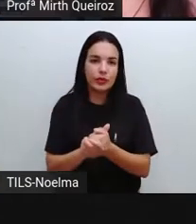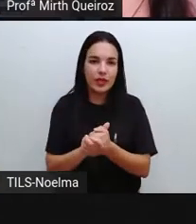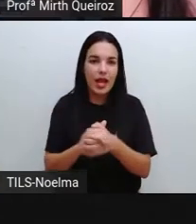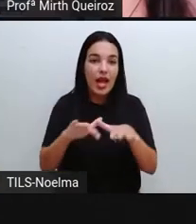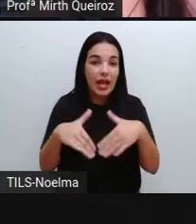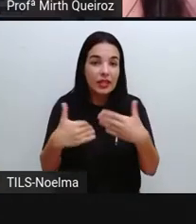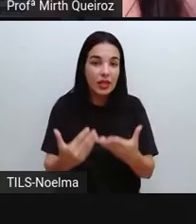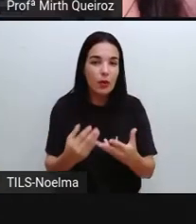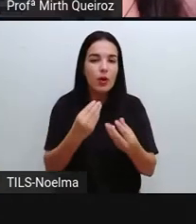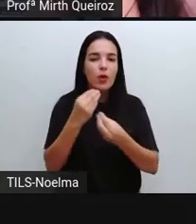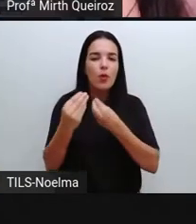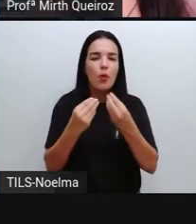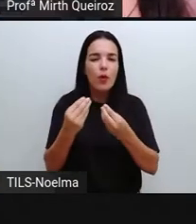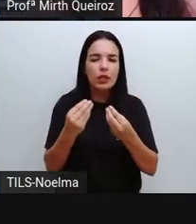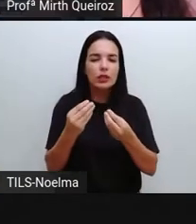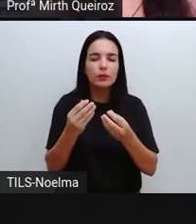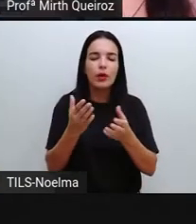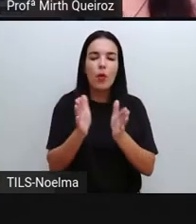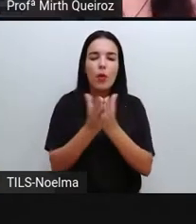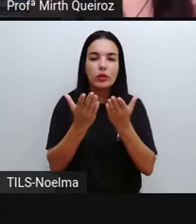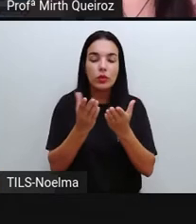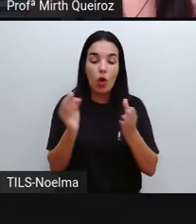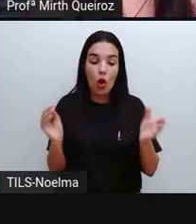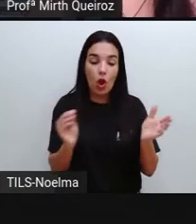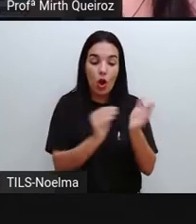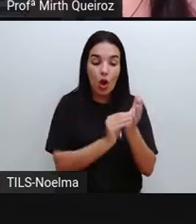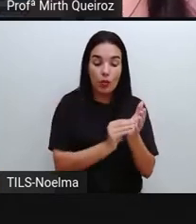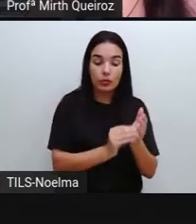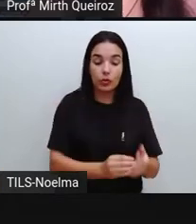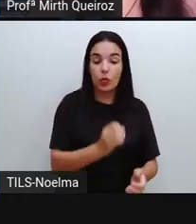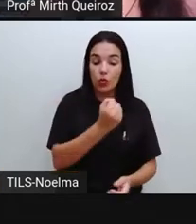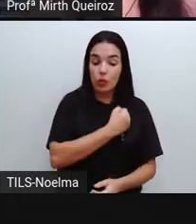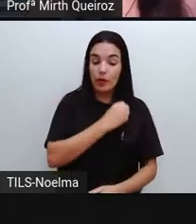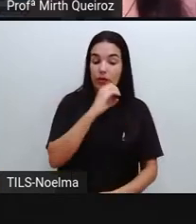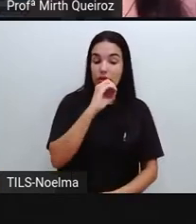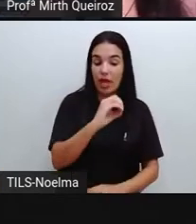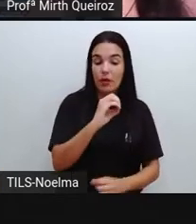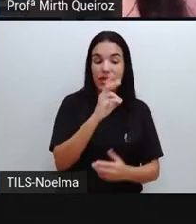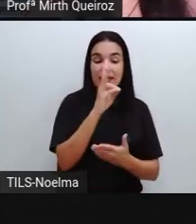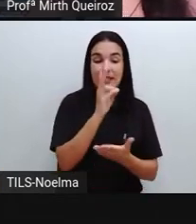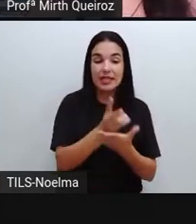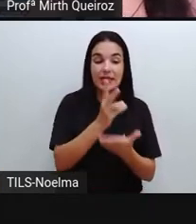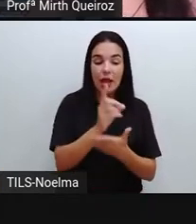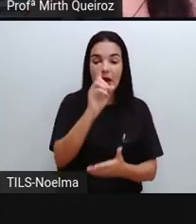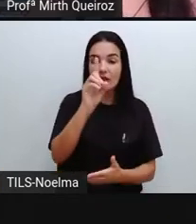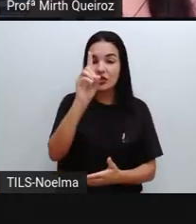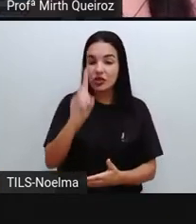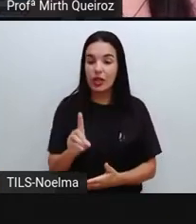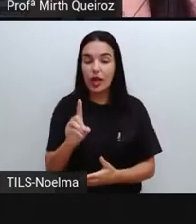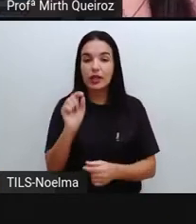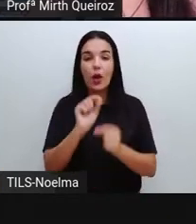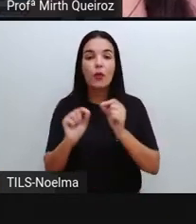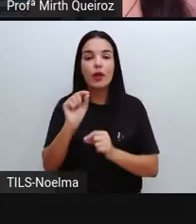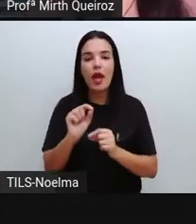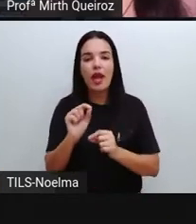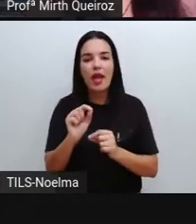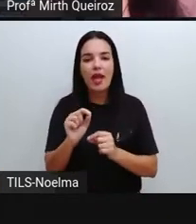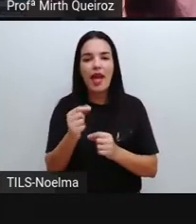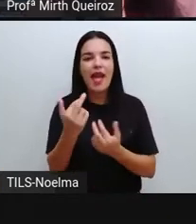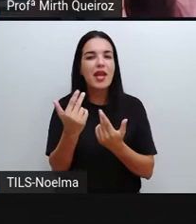nesse sistema quando colocamos o número zero à direita de um algarismo é o mesmo que multiplicar